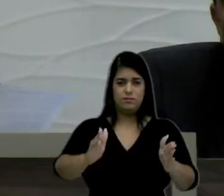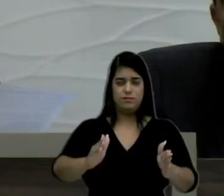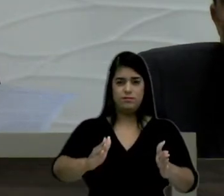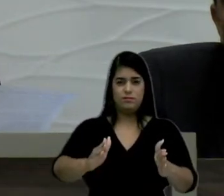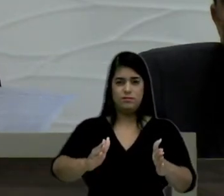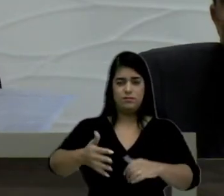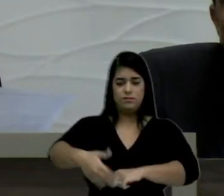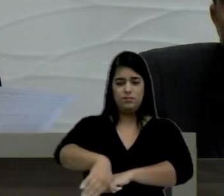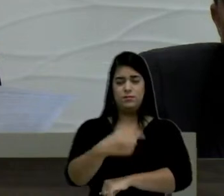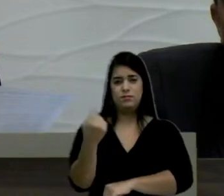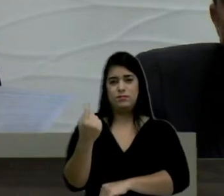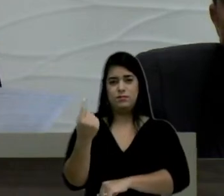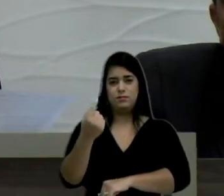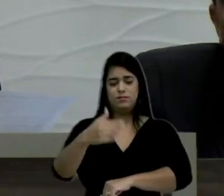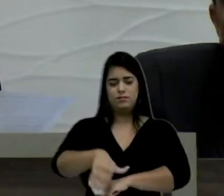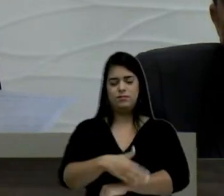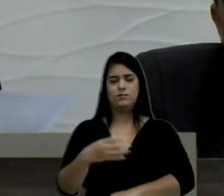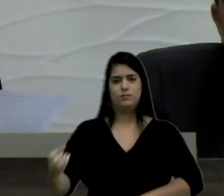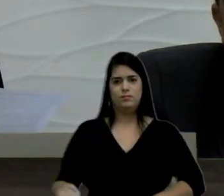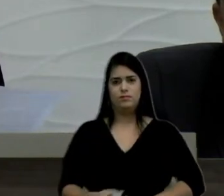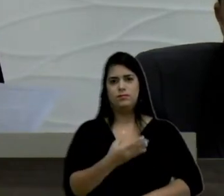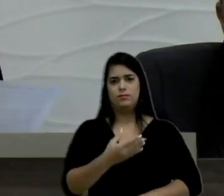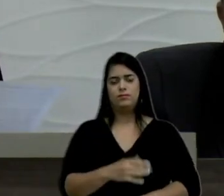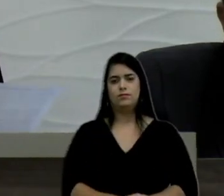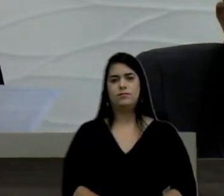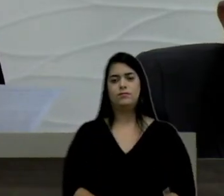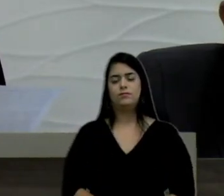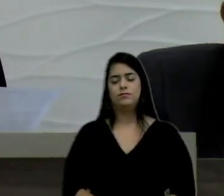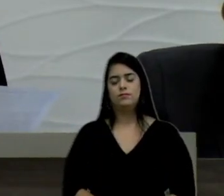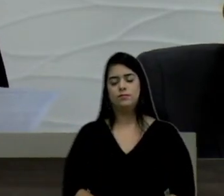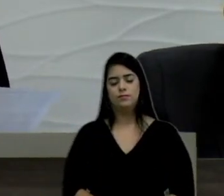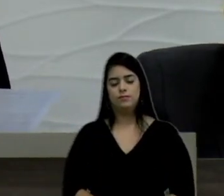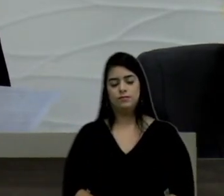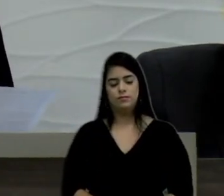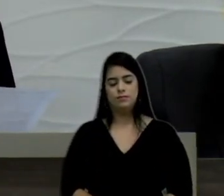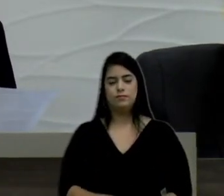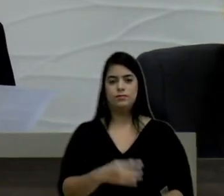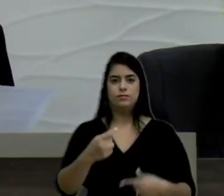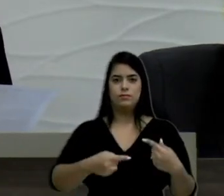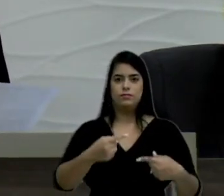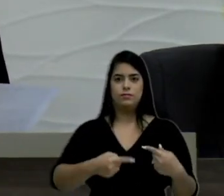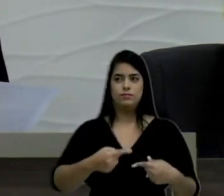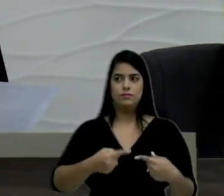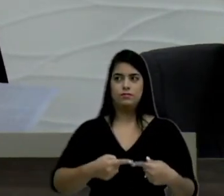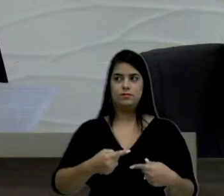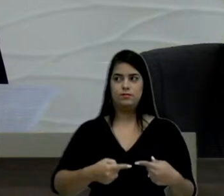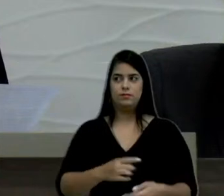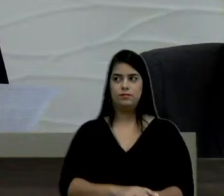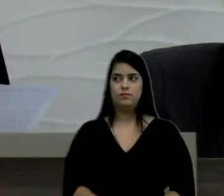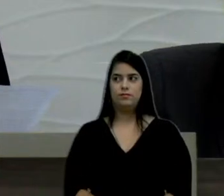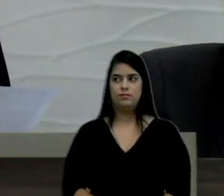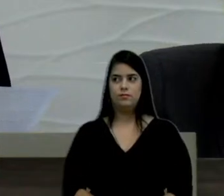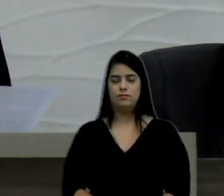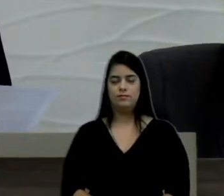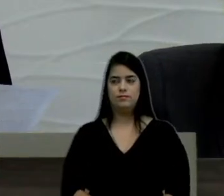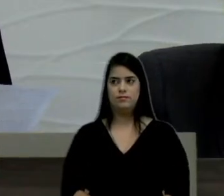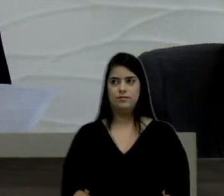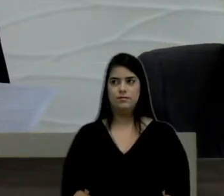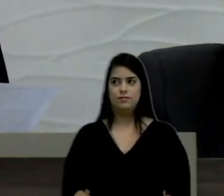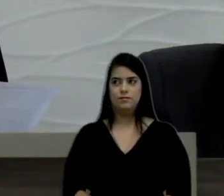Rua Nova precisamente no Trent mqu e o bairro Ret Costa em discussão